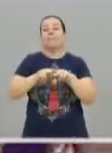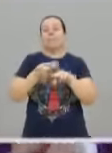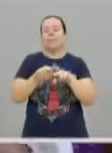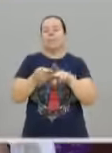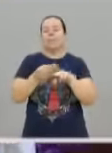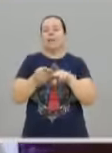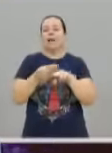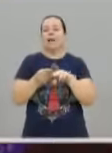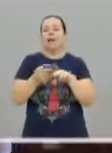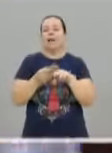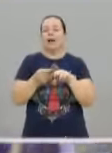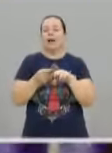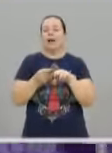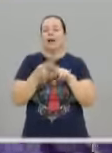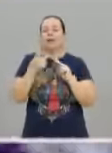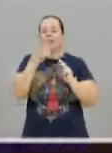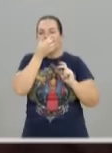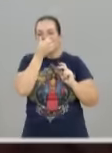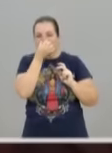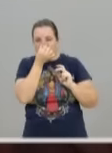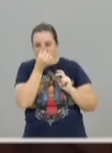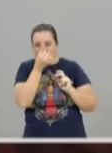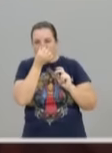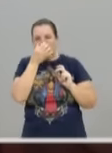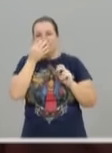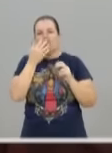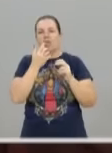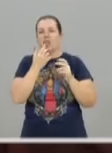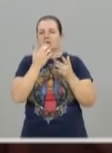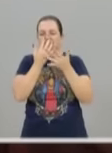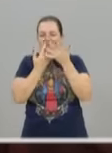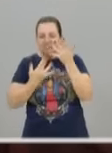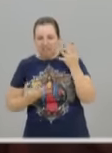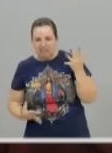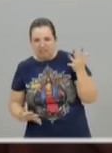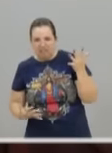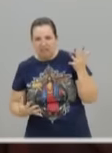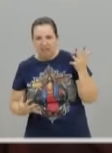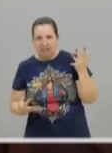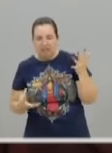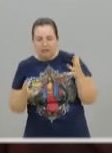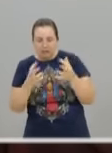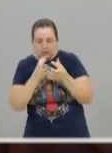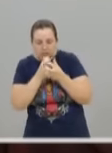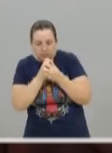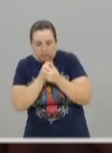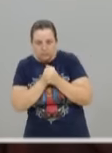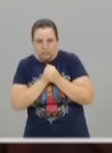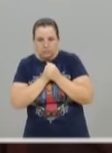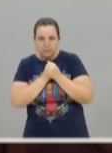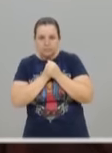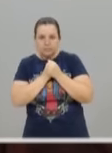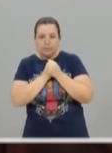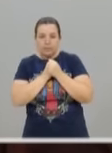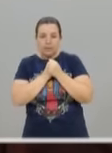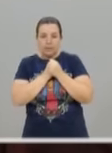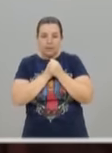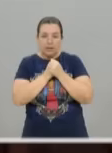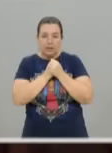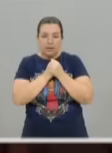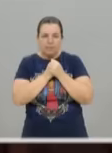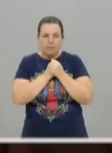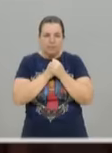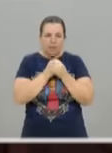sangra se você aperta a ira gera briga